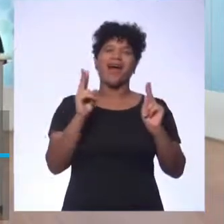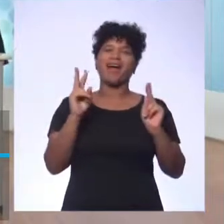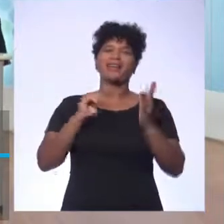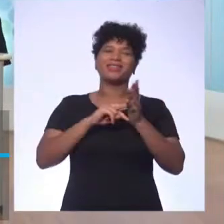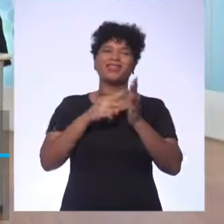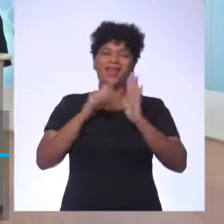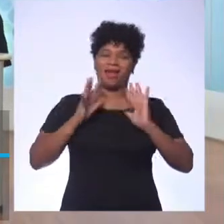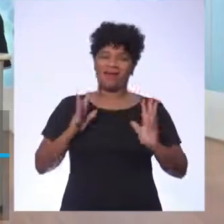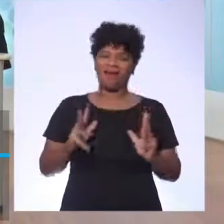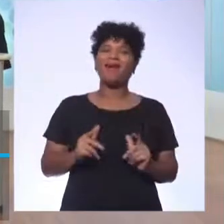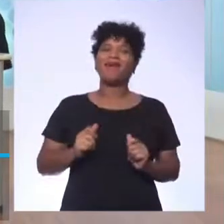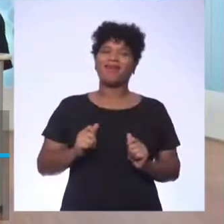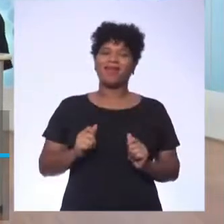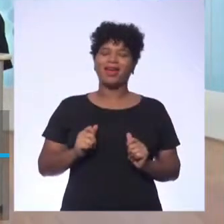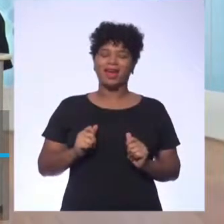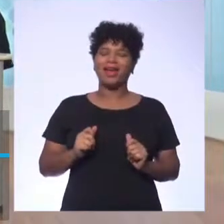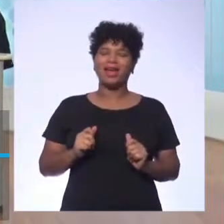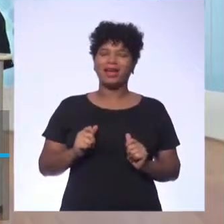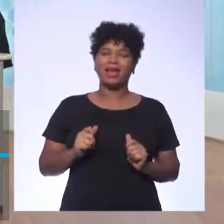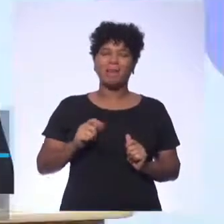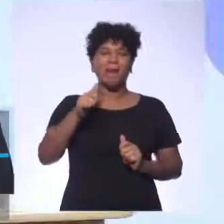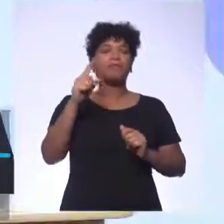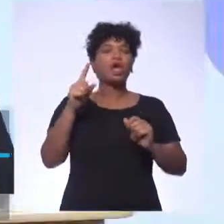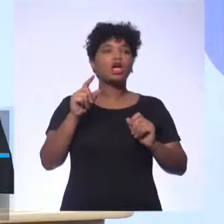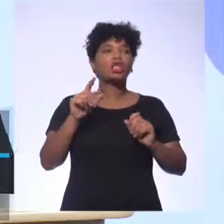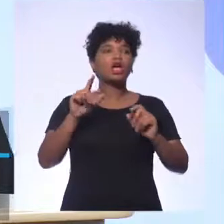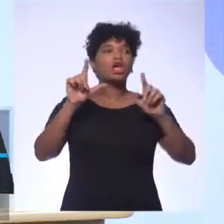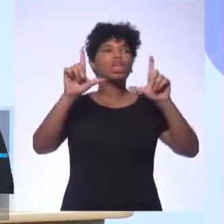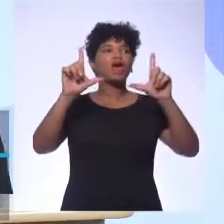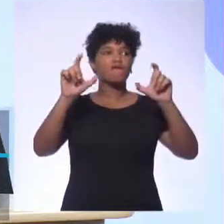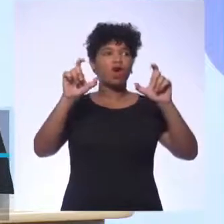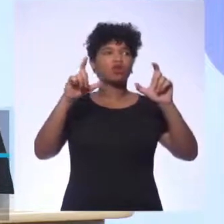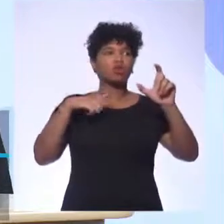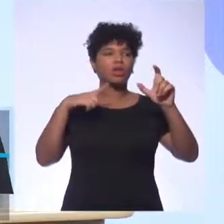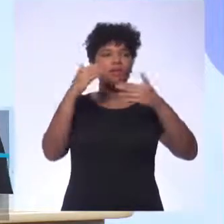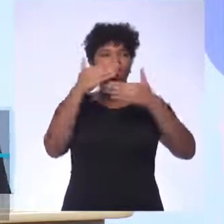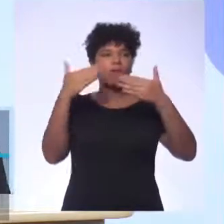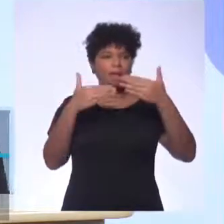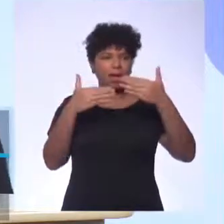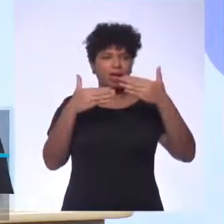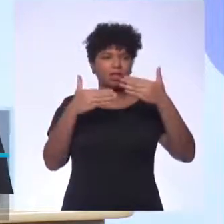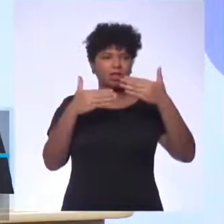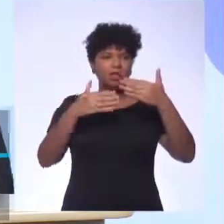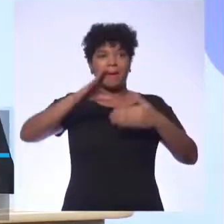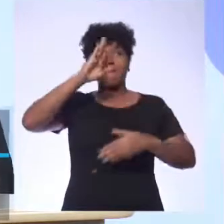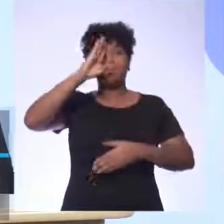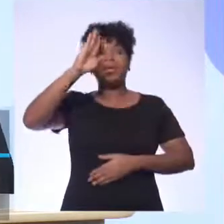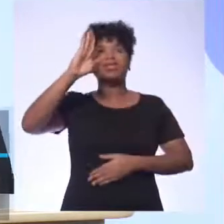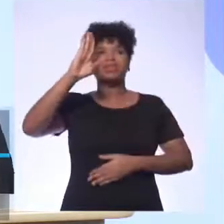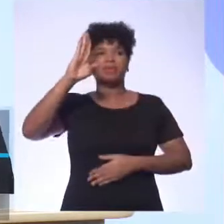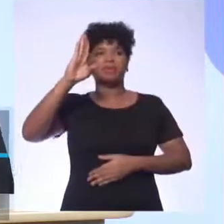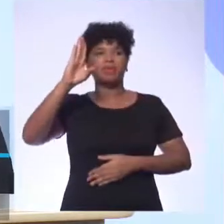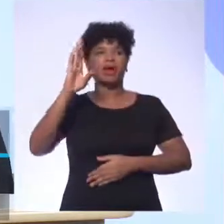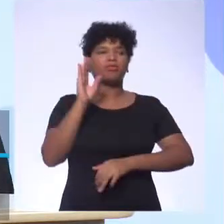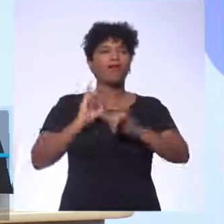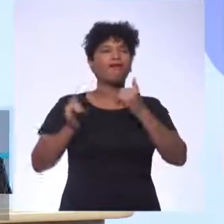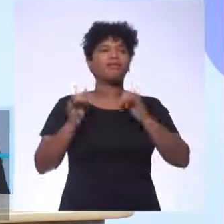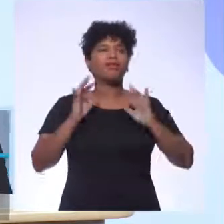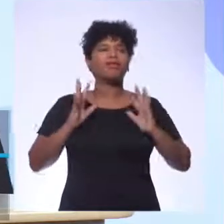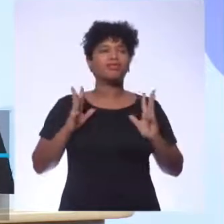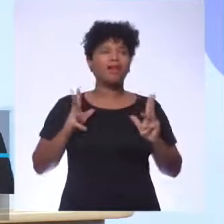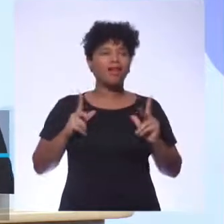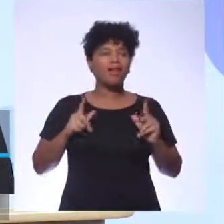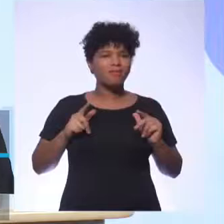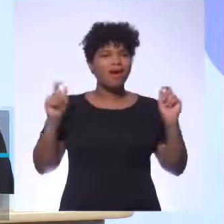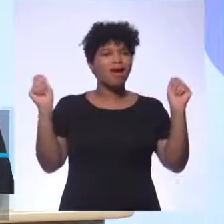das marés também, mas o principal, quando a gente escuta energia limpa, é a esperança de que existe um